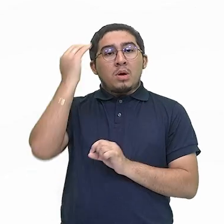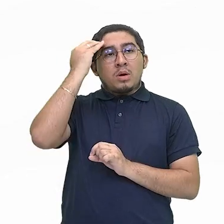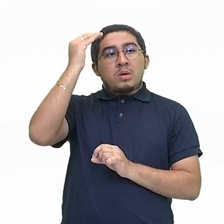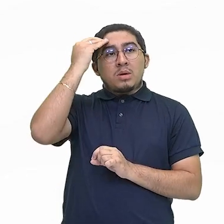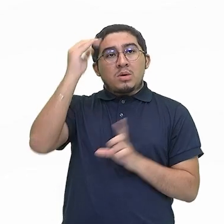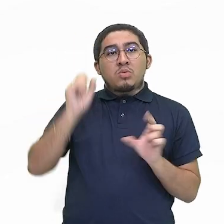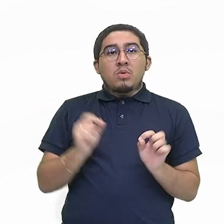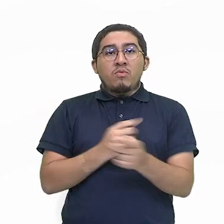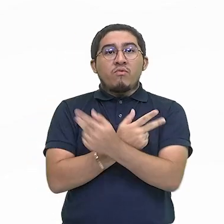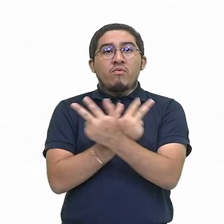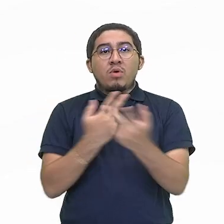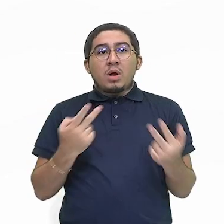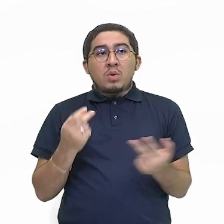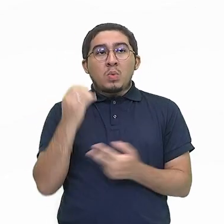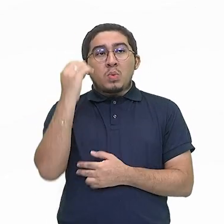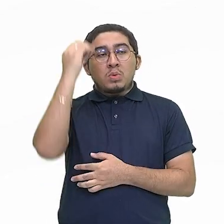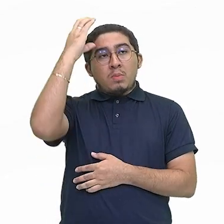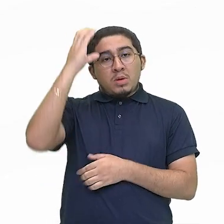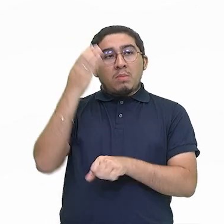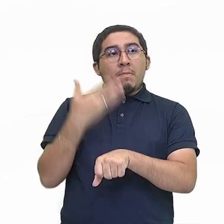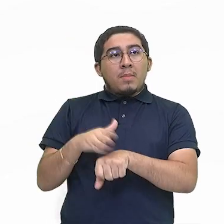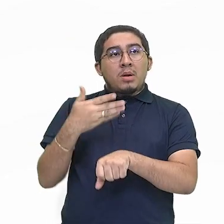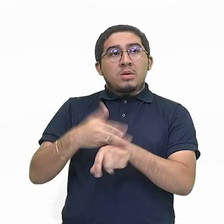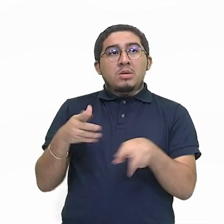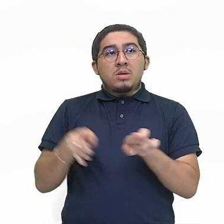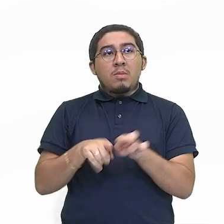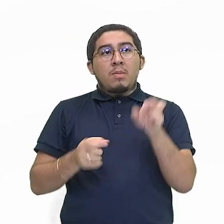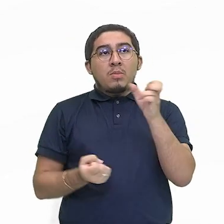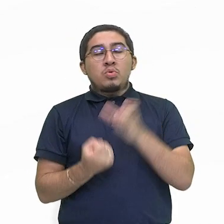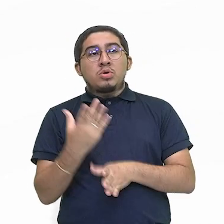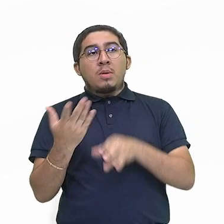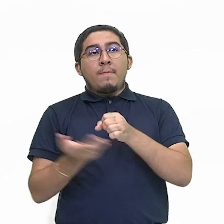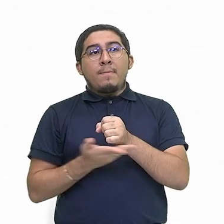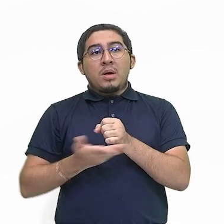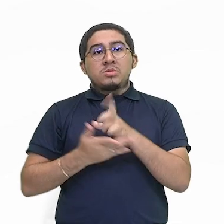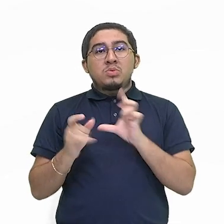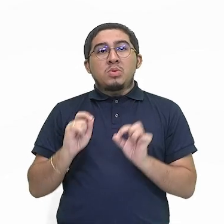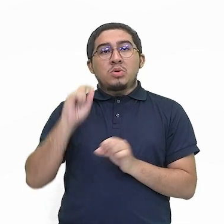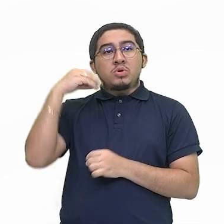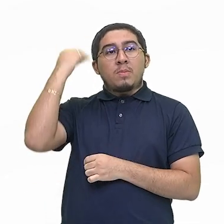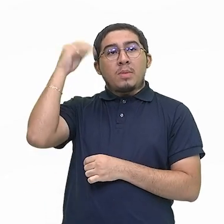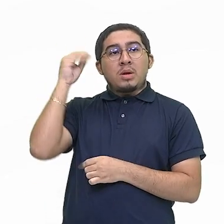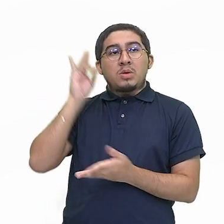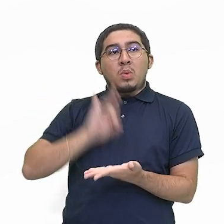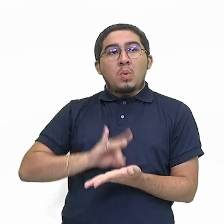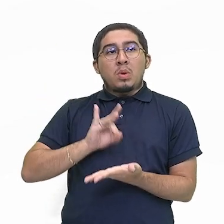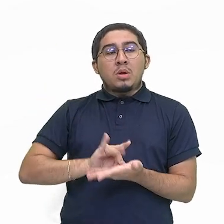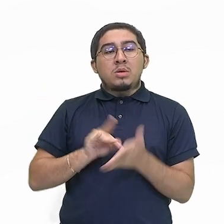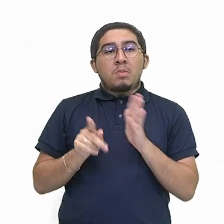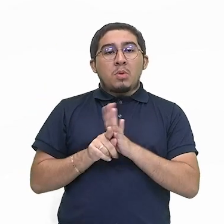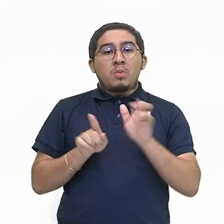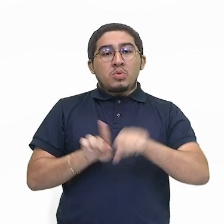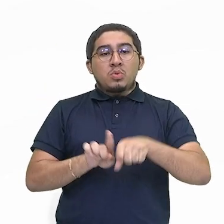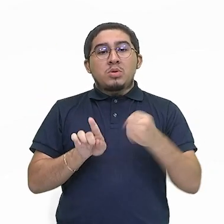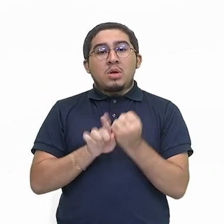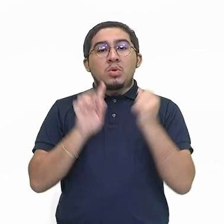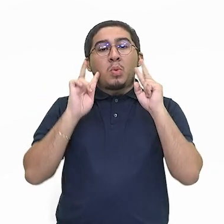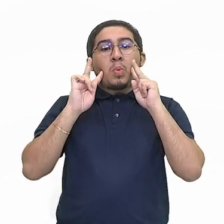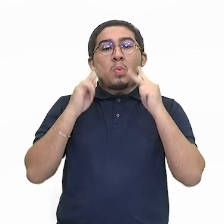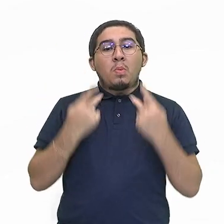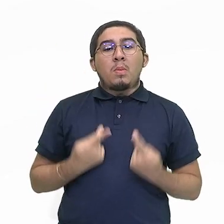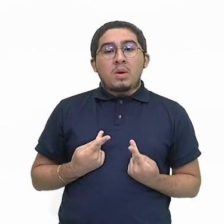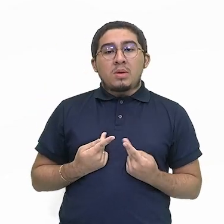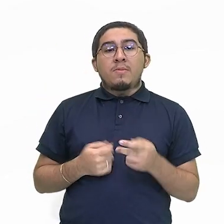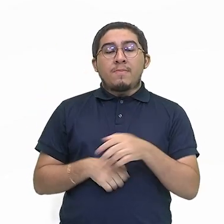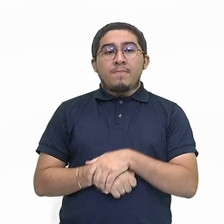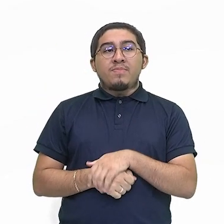de saberes e práticas produzidas com base nas experiências concretas das sociedades humanas. Então nós vimos aí